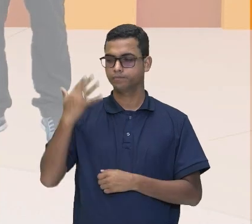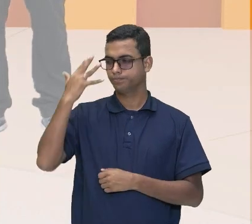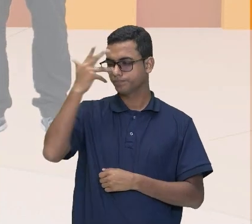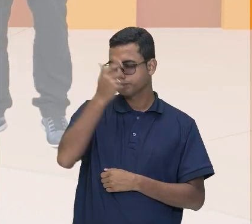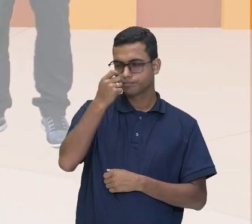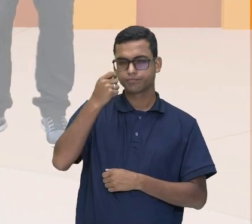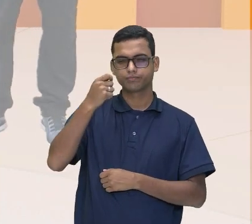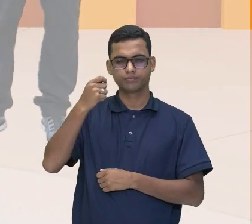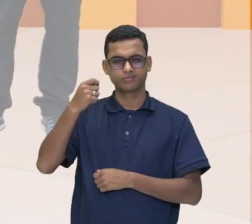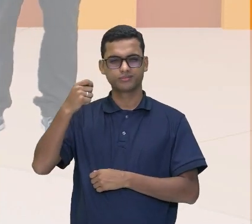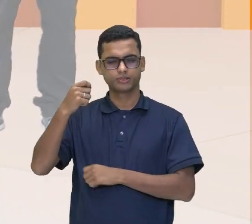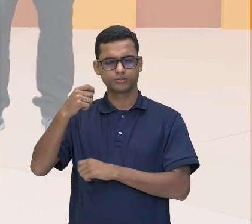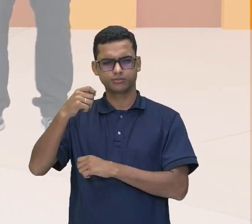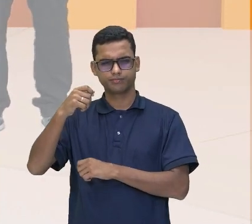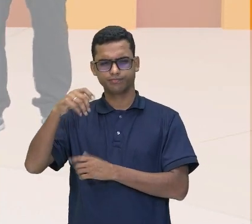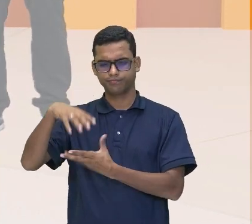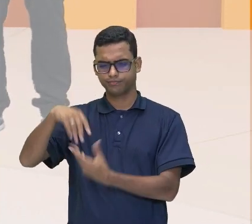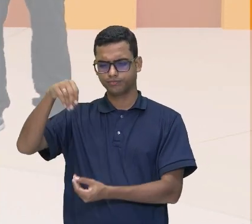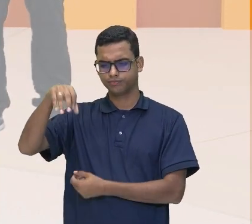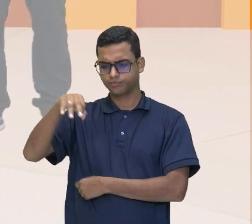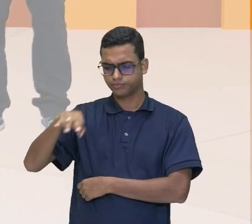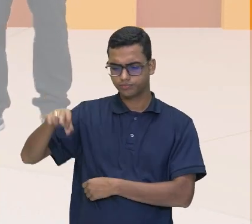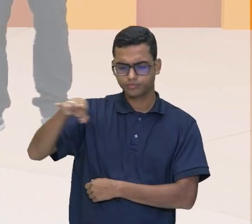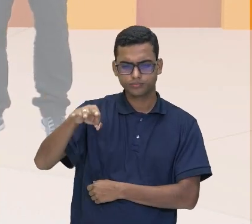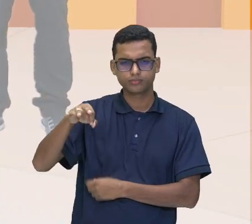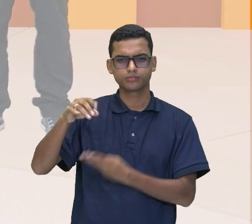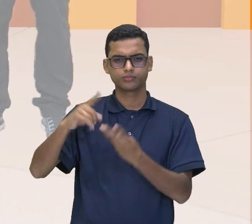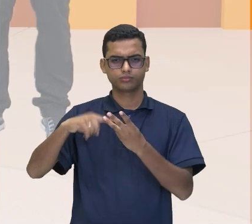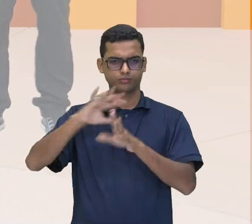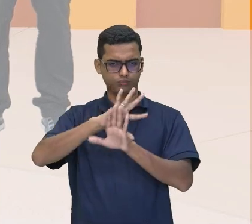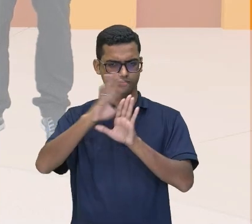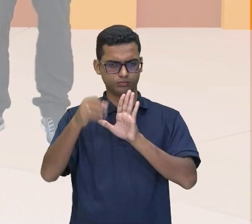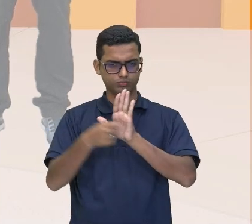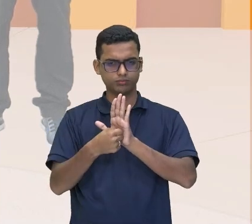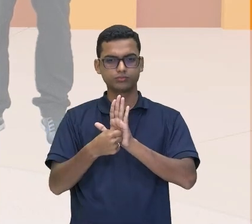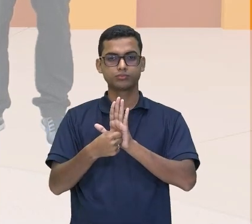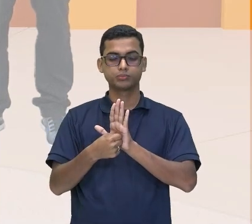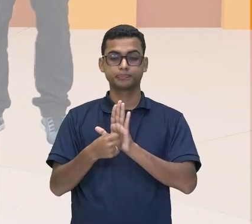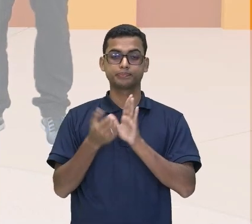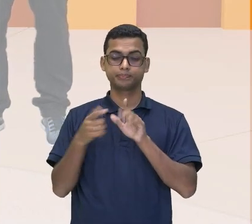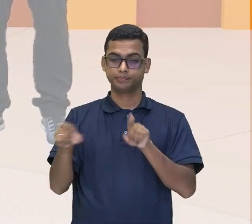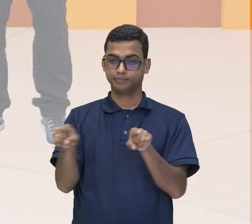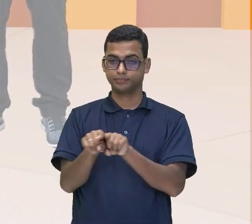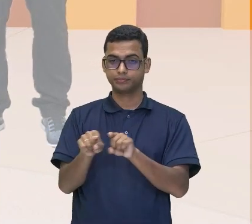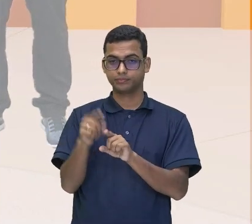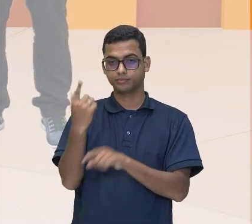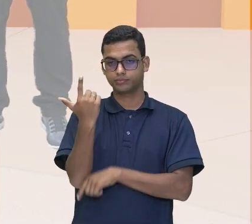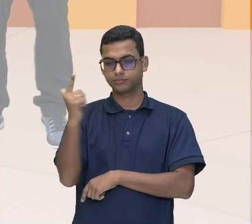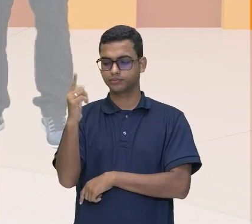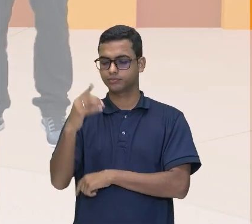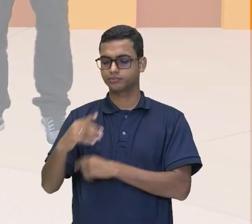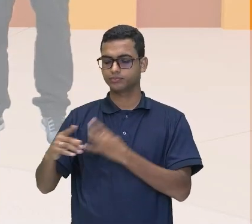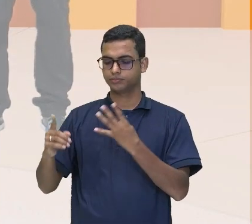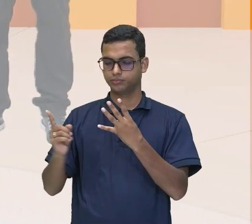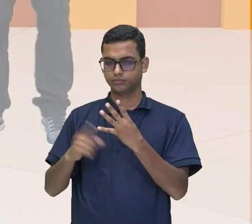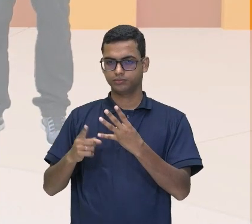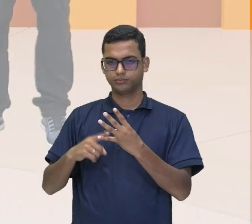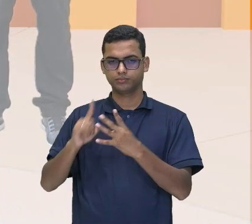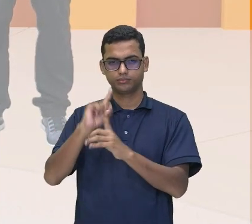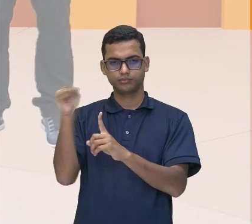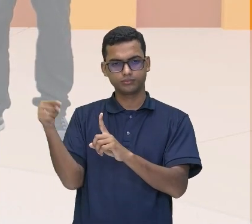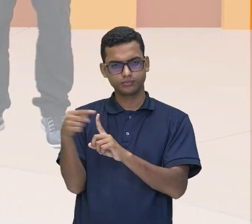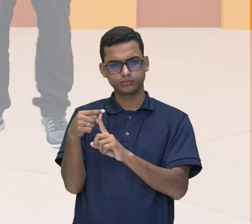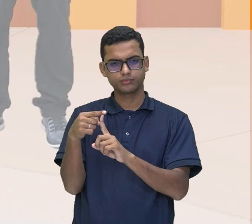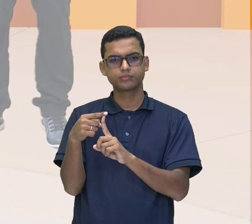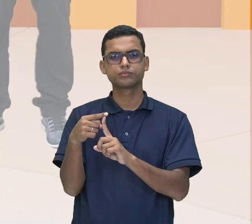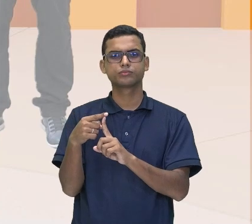espiritual, ela tem mais uma função também. Então, que é a função da resistência cultural. Vamos